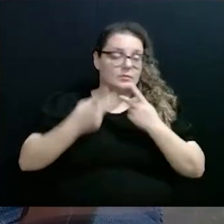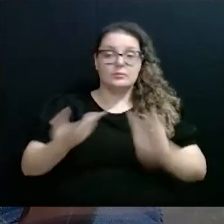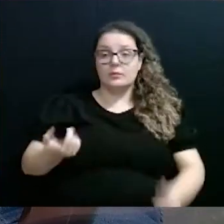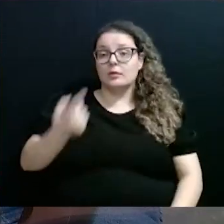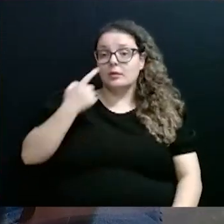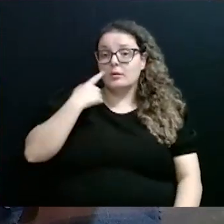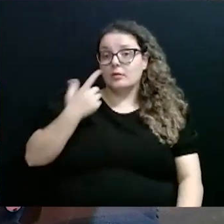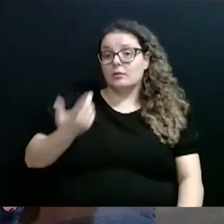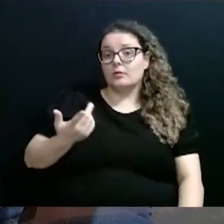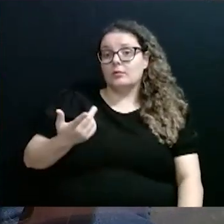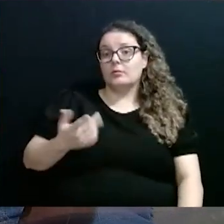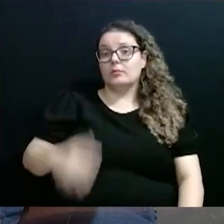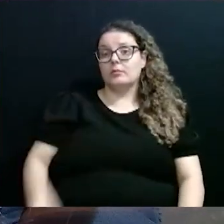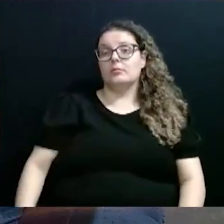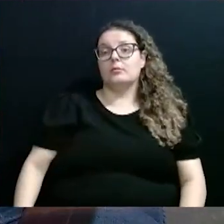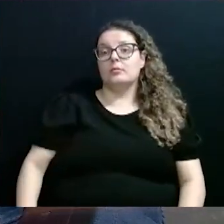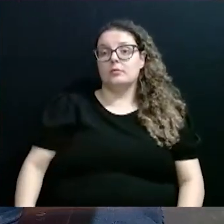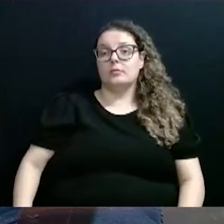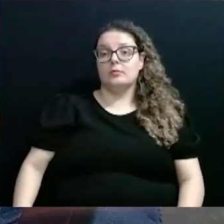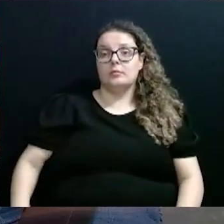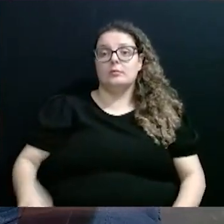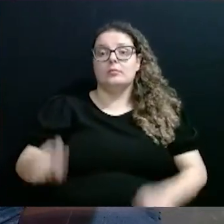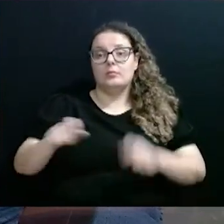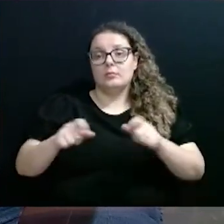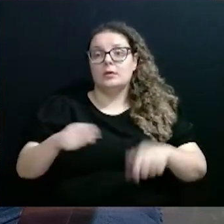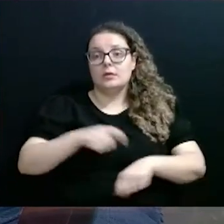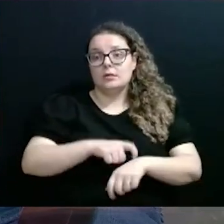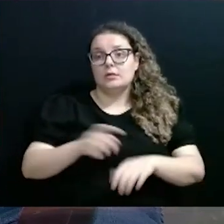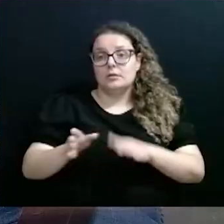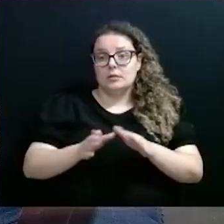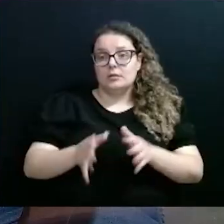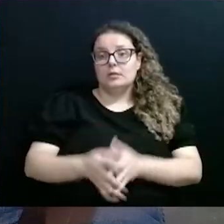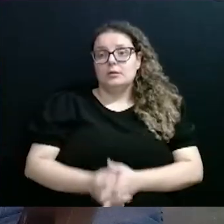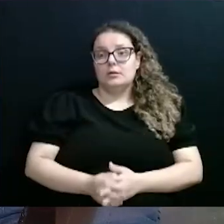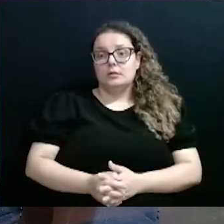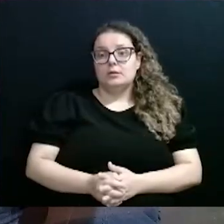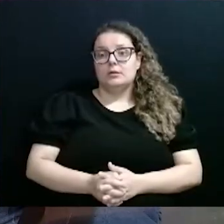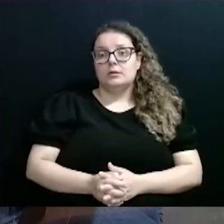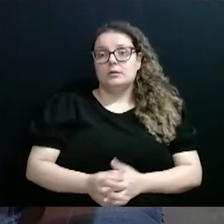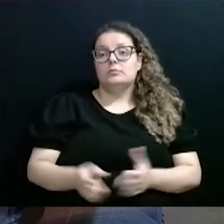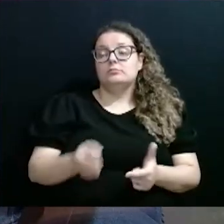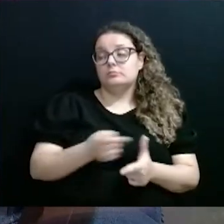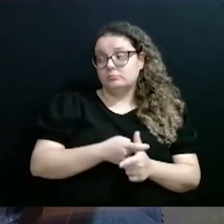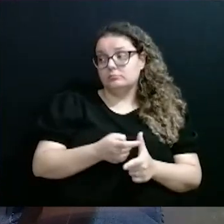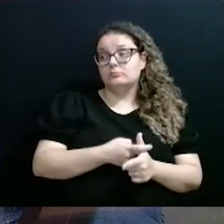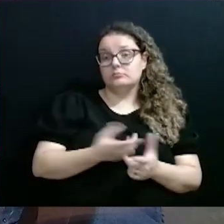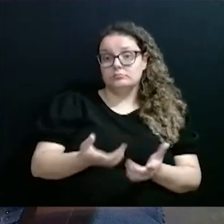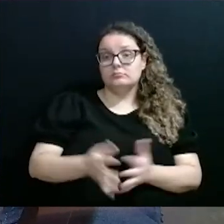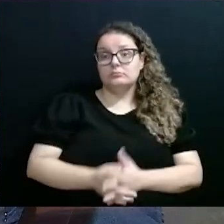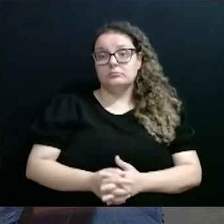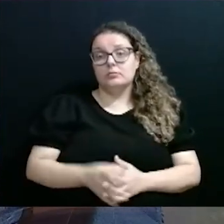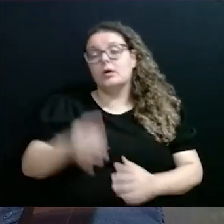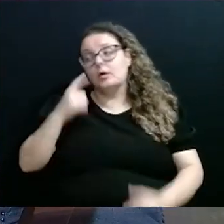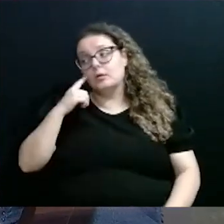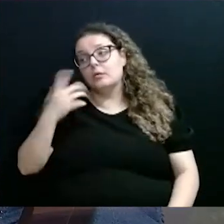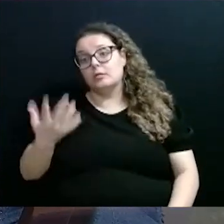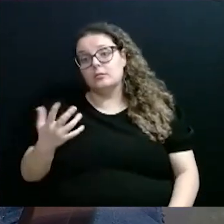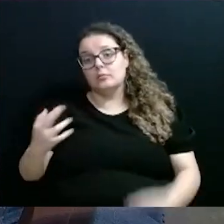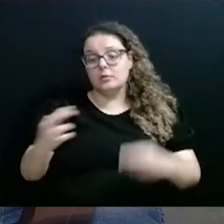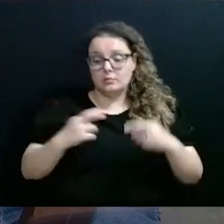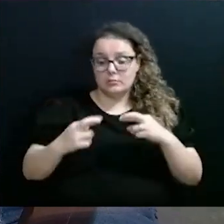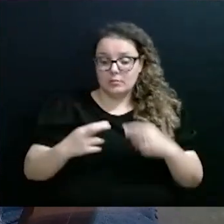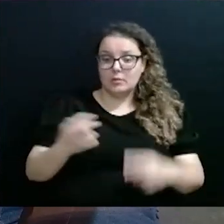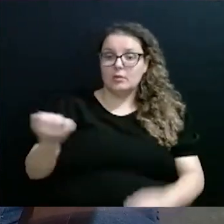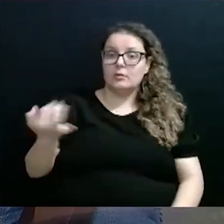Olha, para aquelas pessoas que nesse momento estão devedoras, o ideal é que verifique